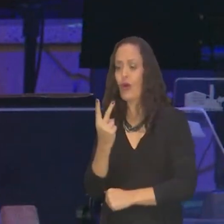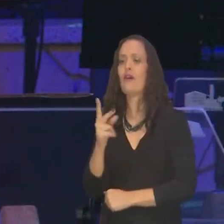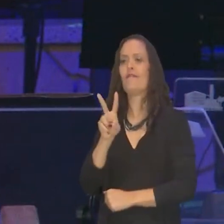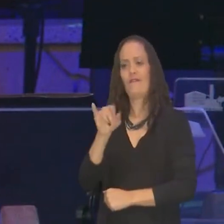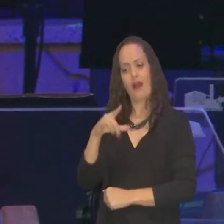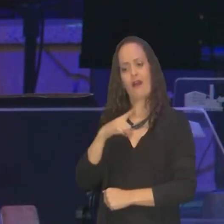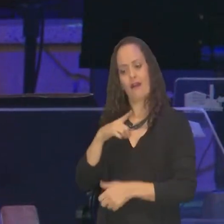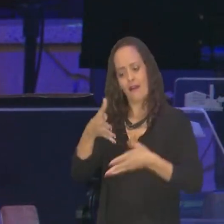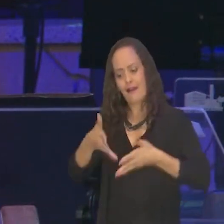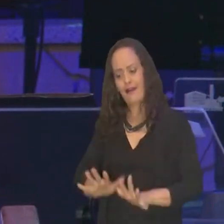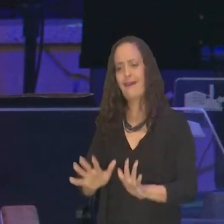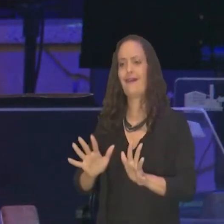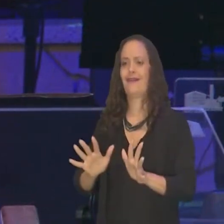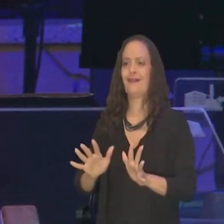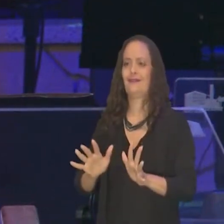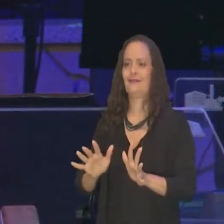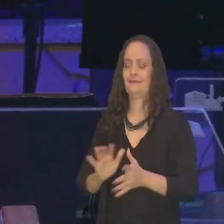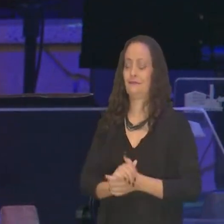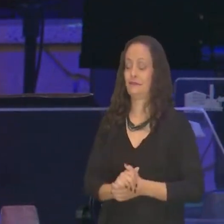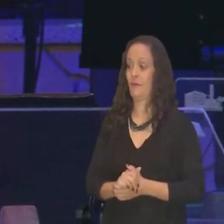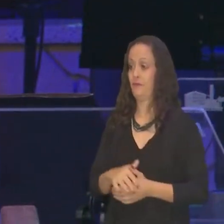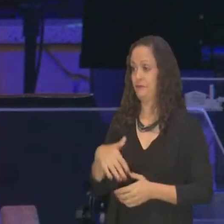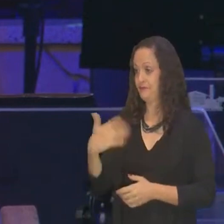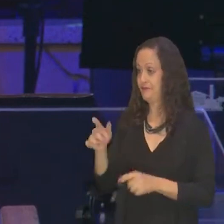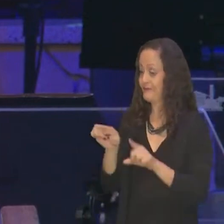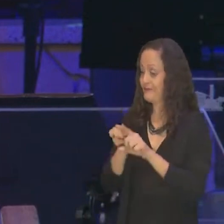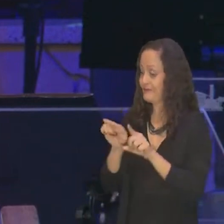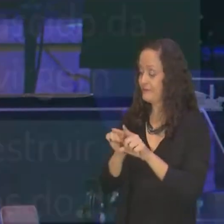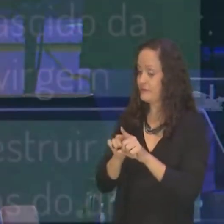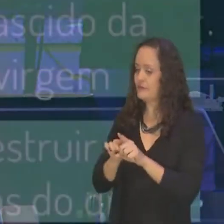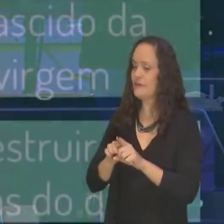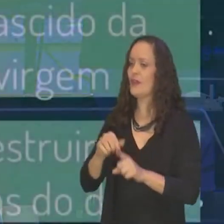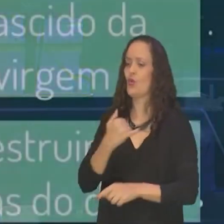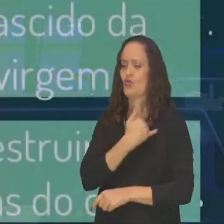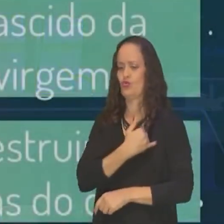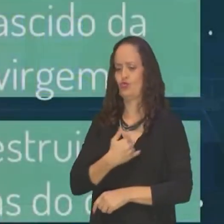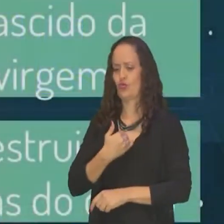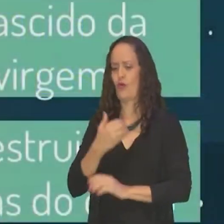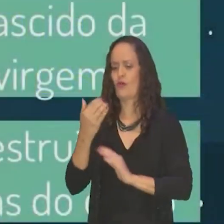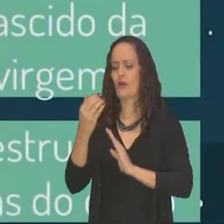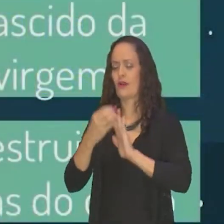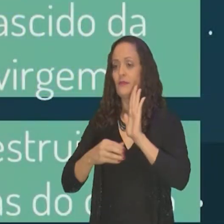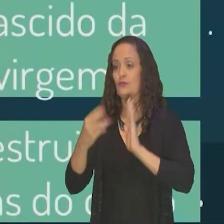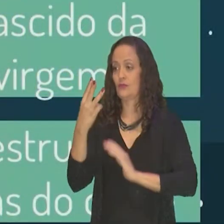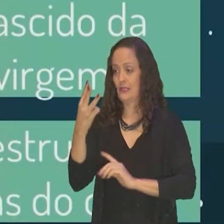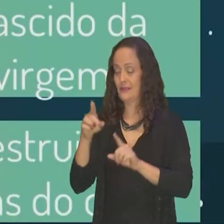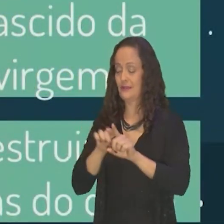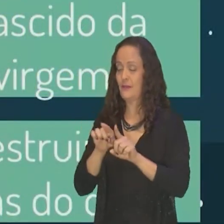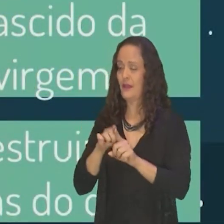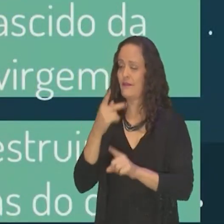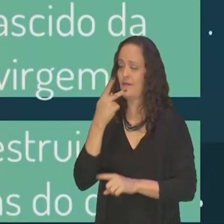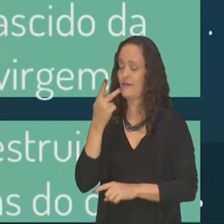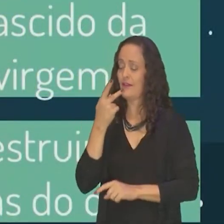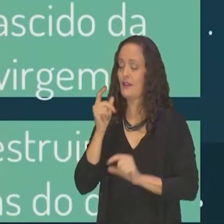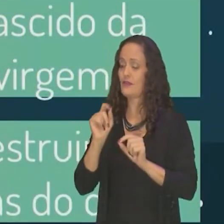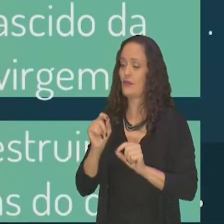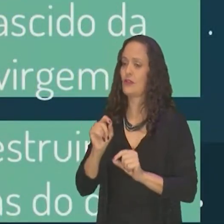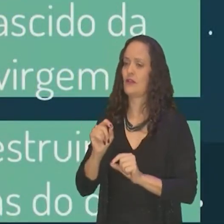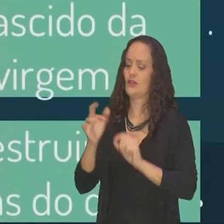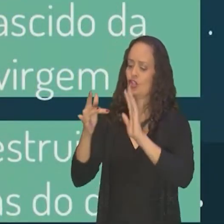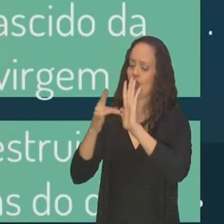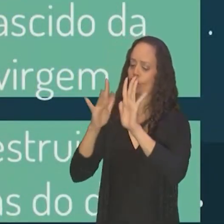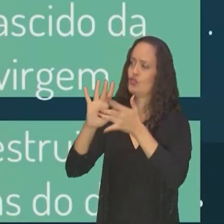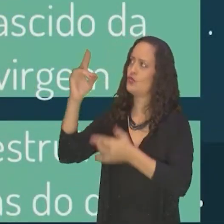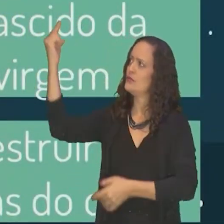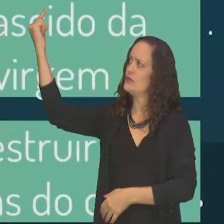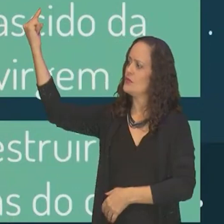época. E quando nós percebemos também 1 João capítulo 3, verso 8, diz que Jesus veio